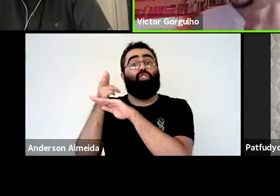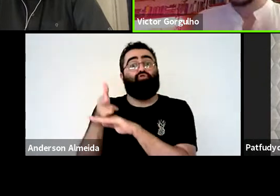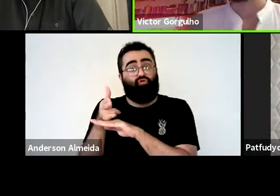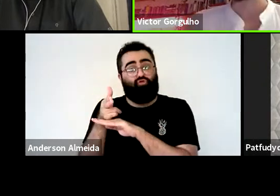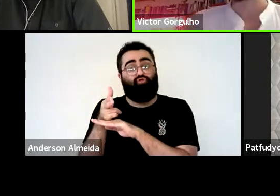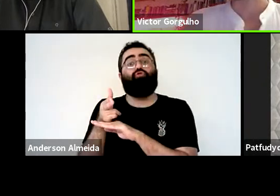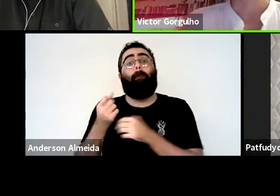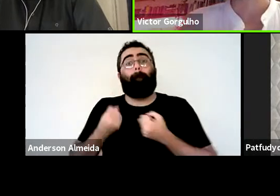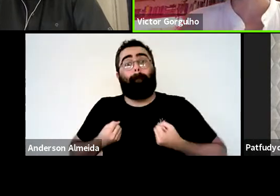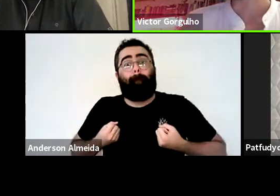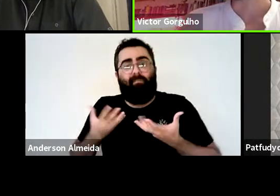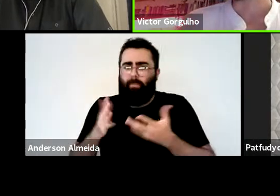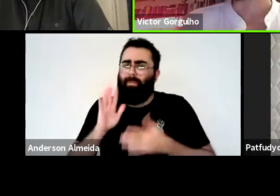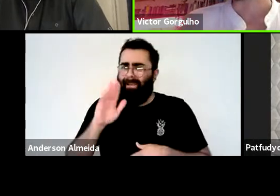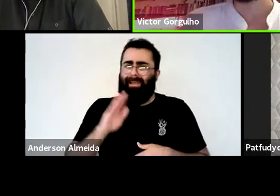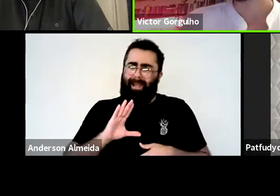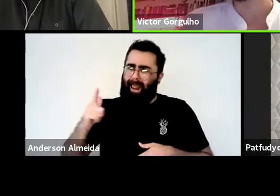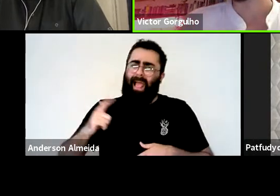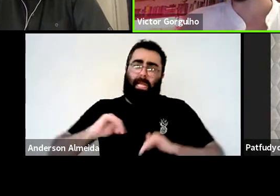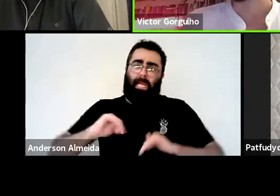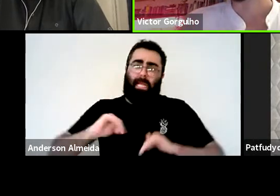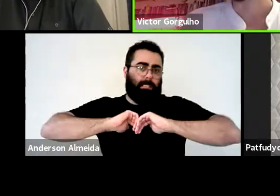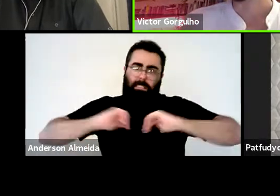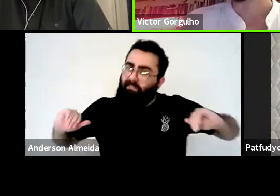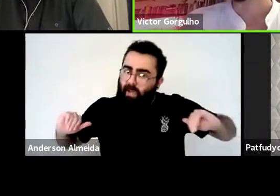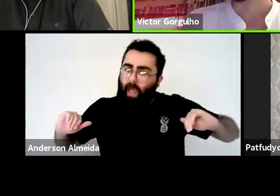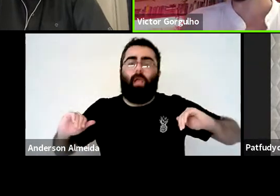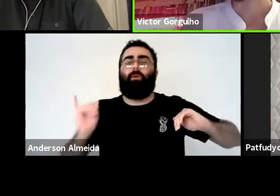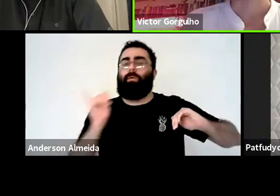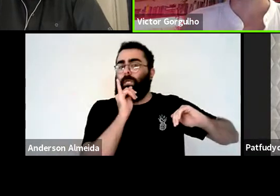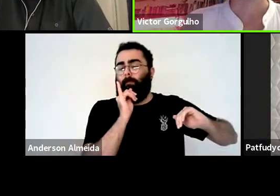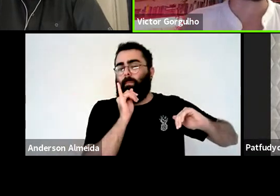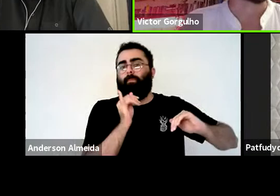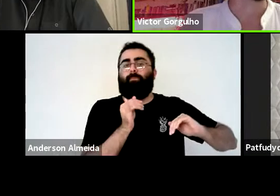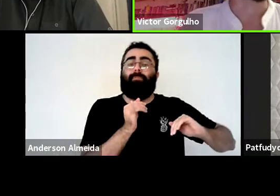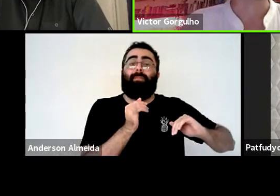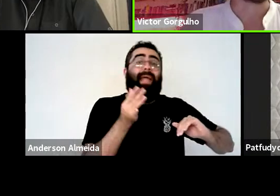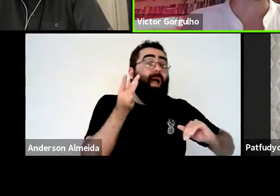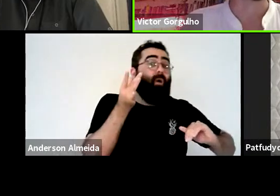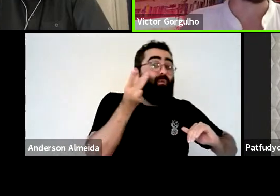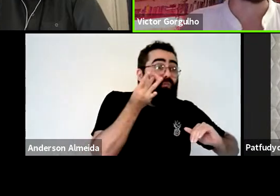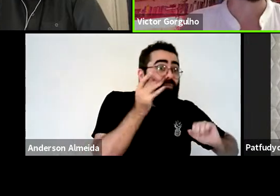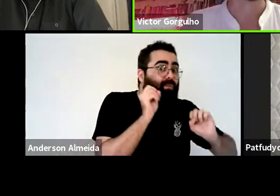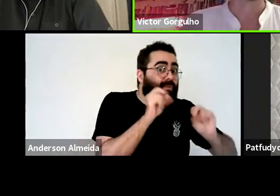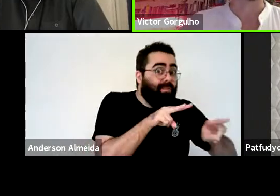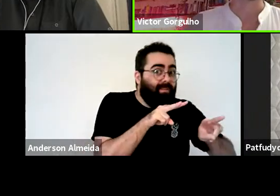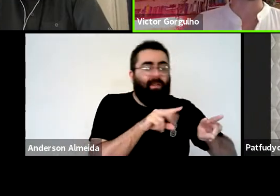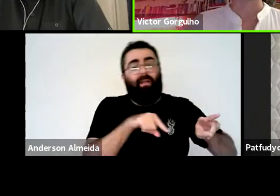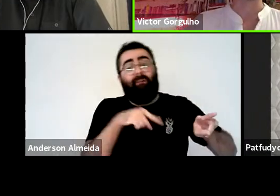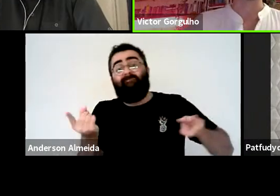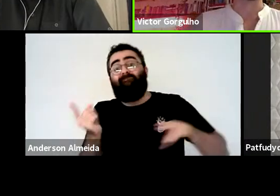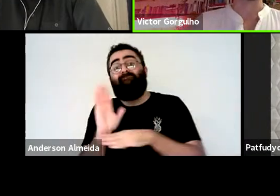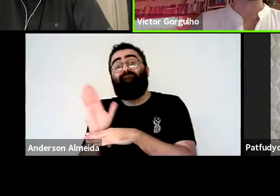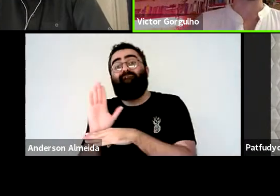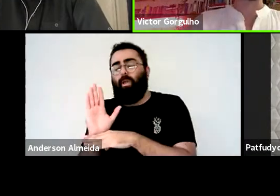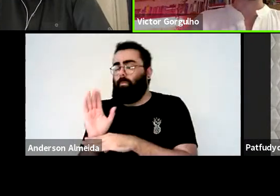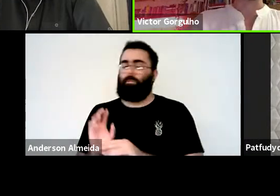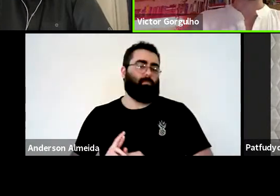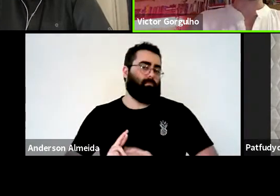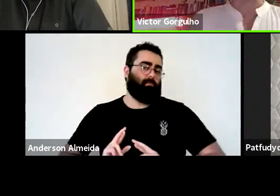abismo entre ver a performance ao vivo e ver o trabalho documentado, apesar de ser um